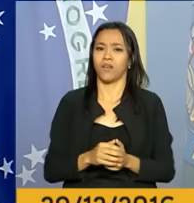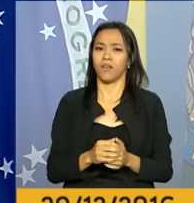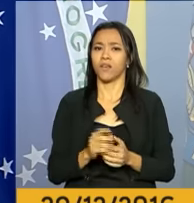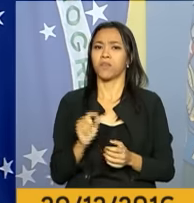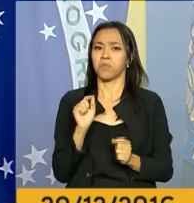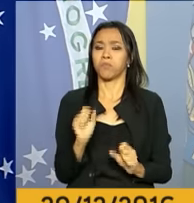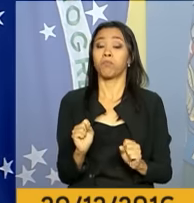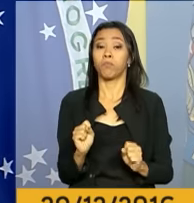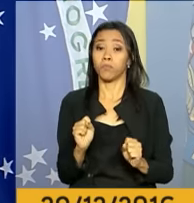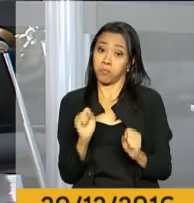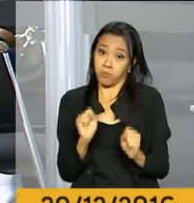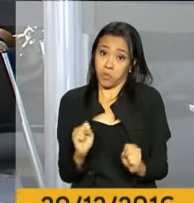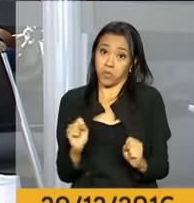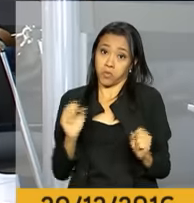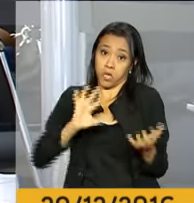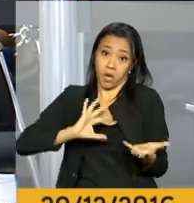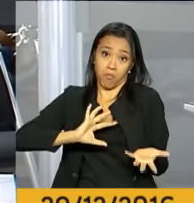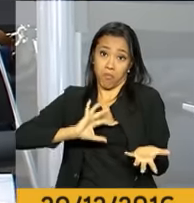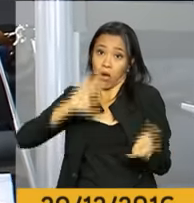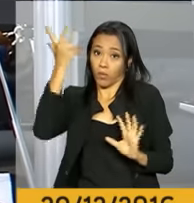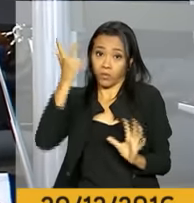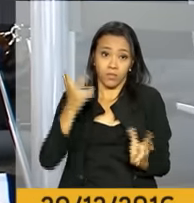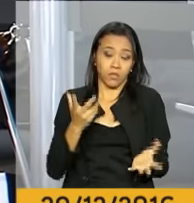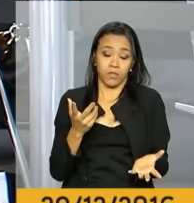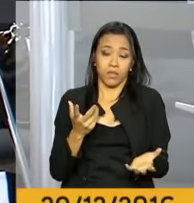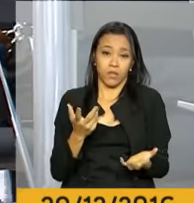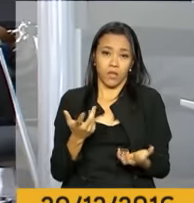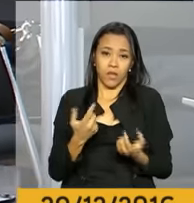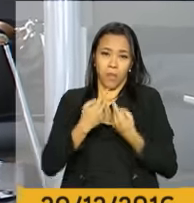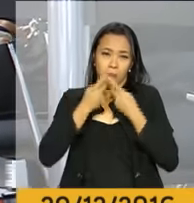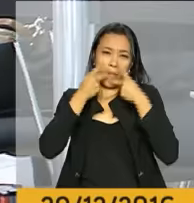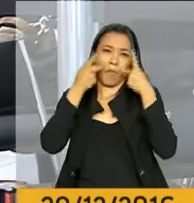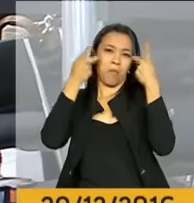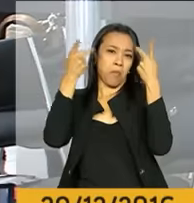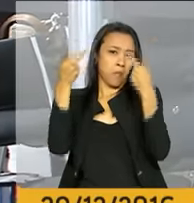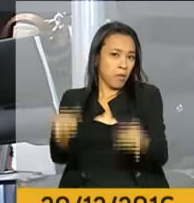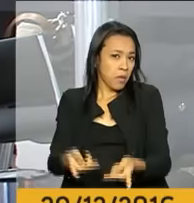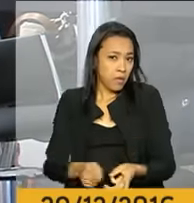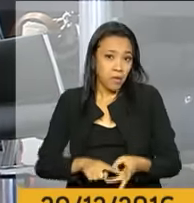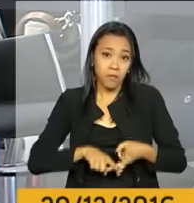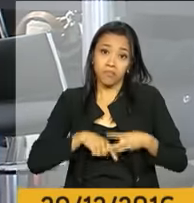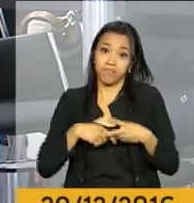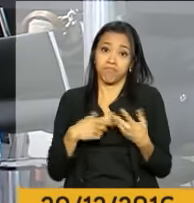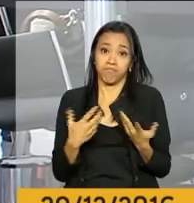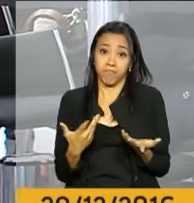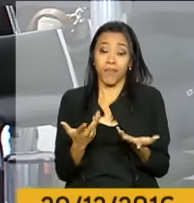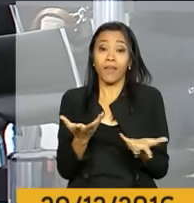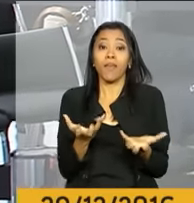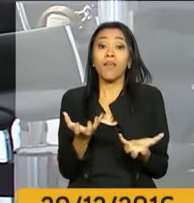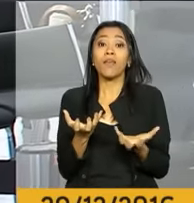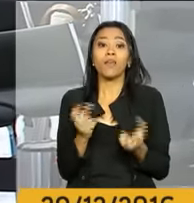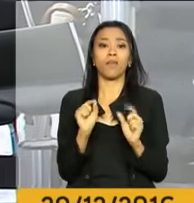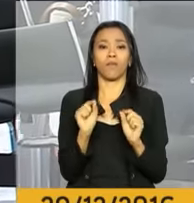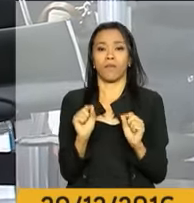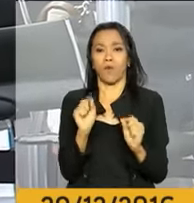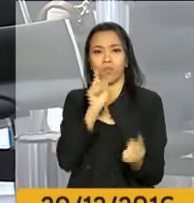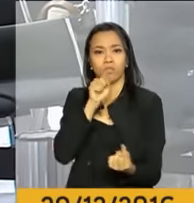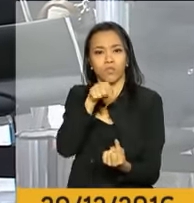uma outra objeção crítica no sentido de tentar reduzir